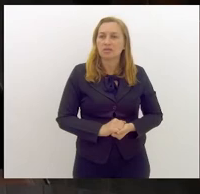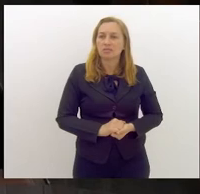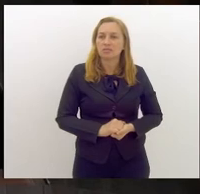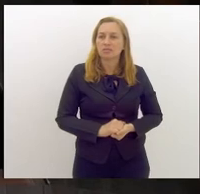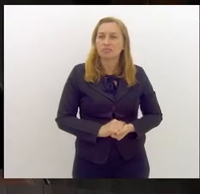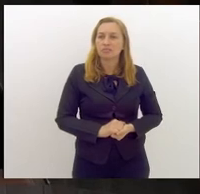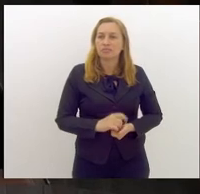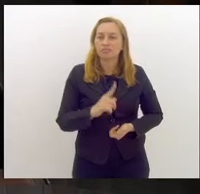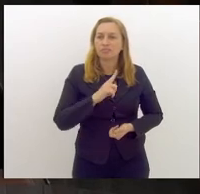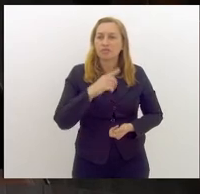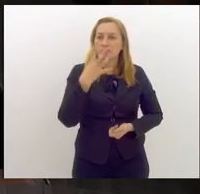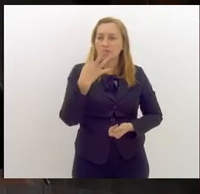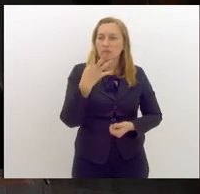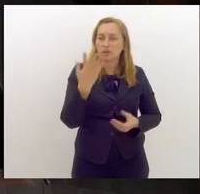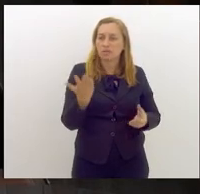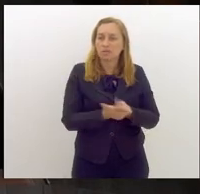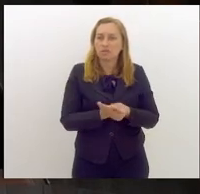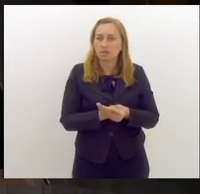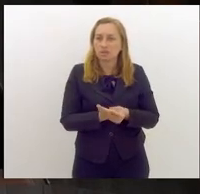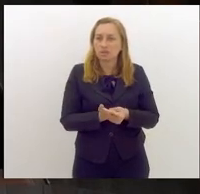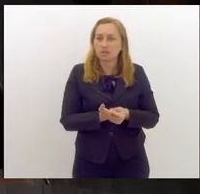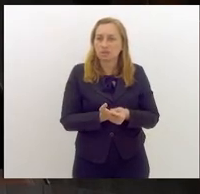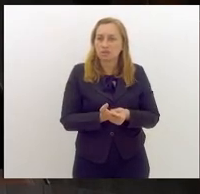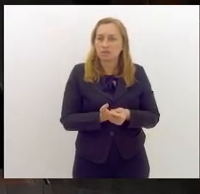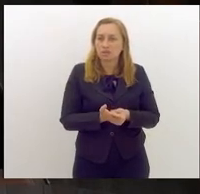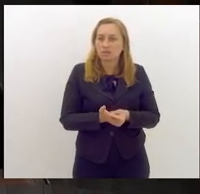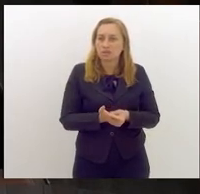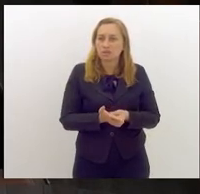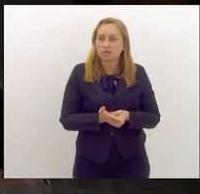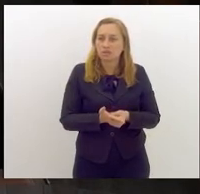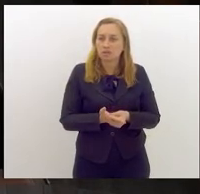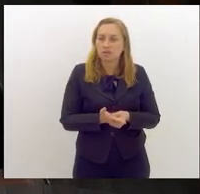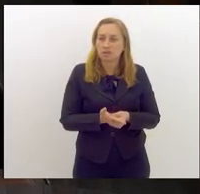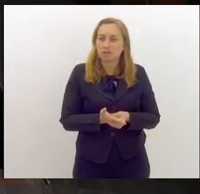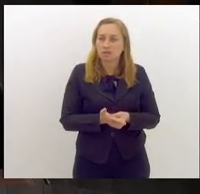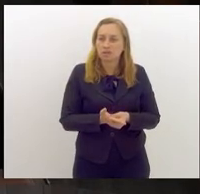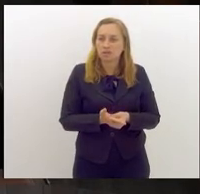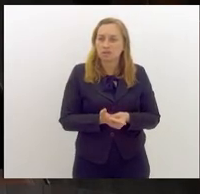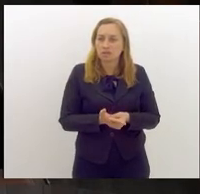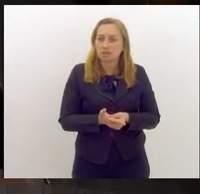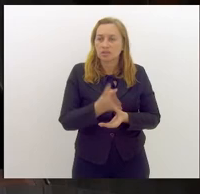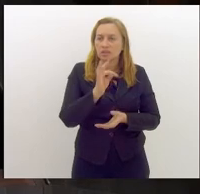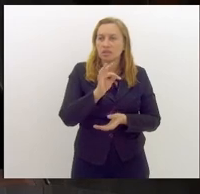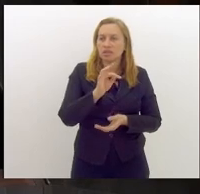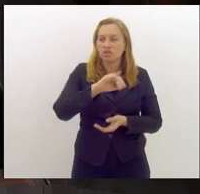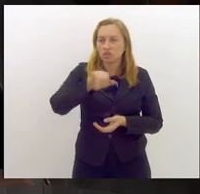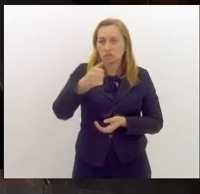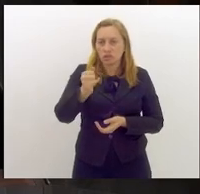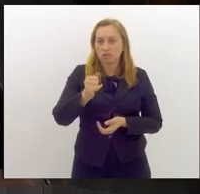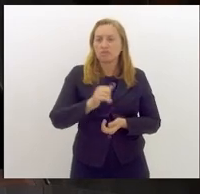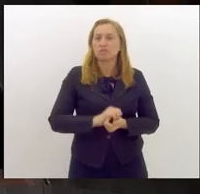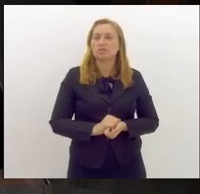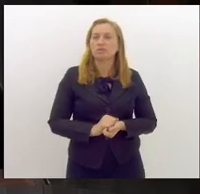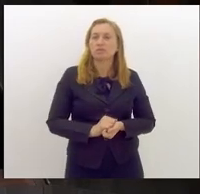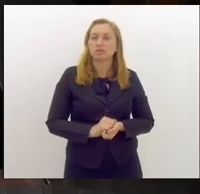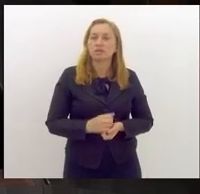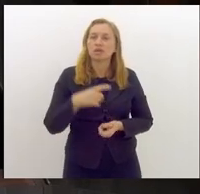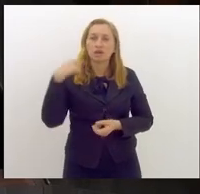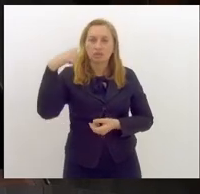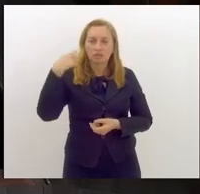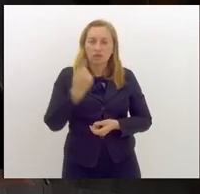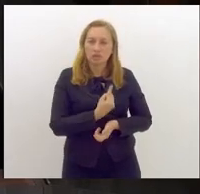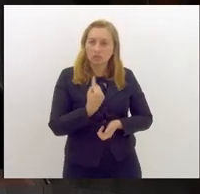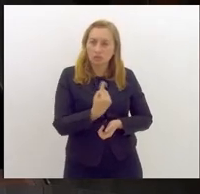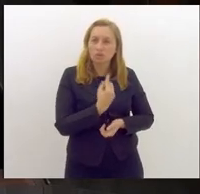nós temos quatro processos que estão andando um agravo de instrumento no TJ que o nosso advogado